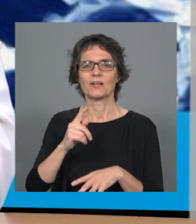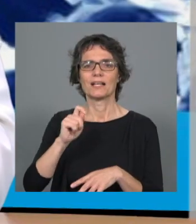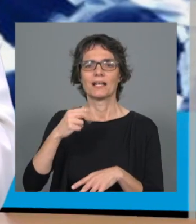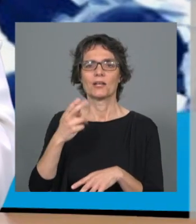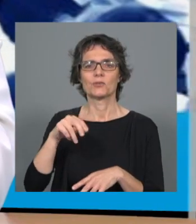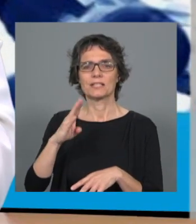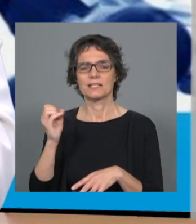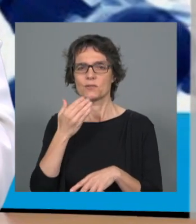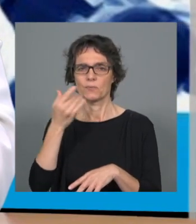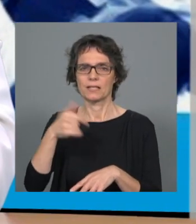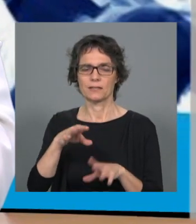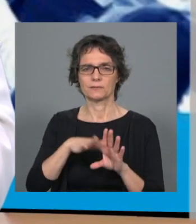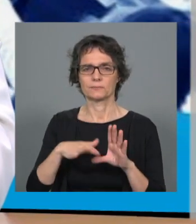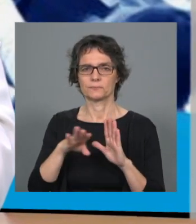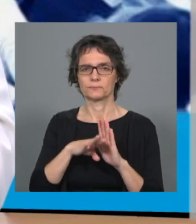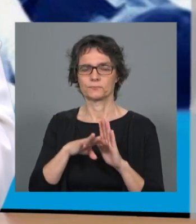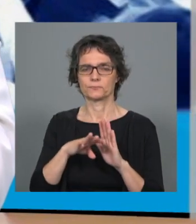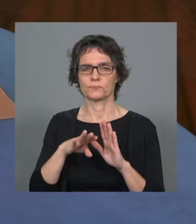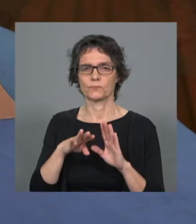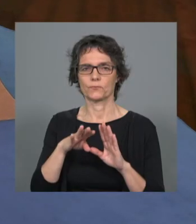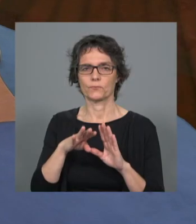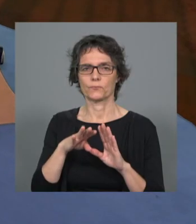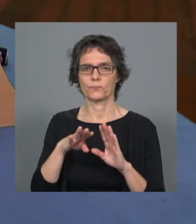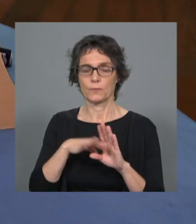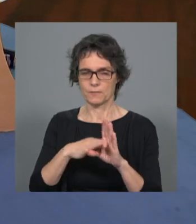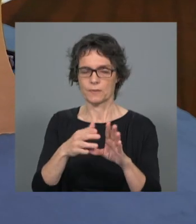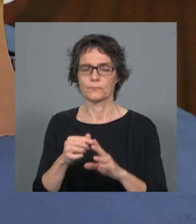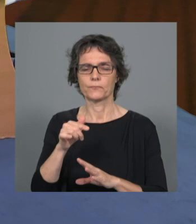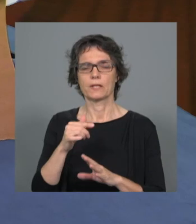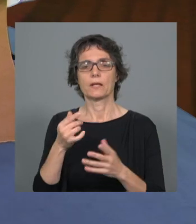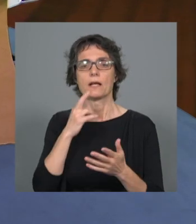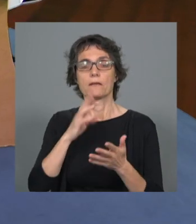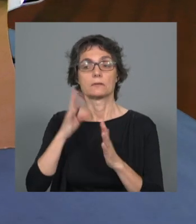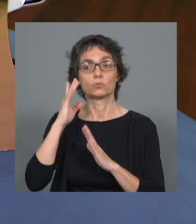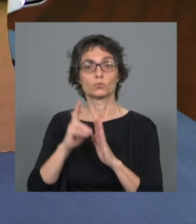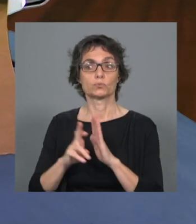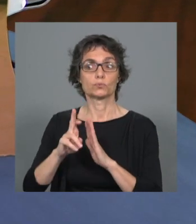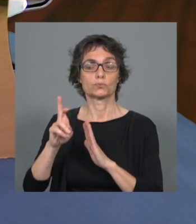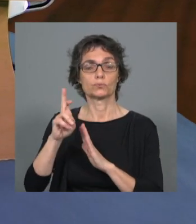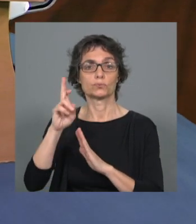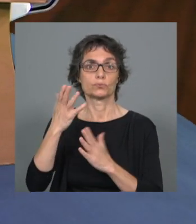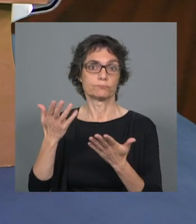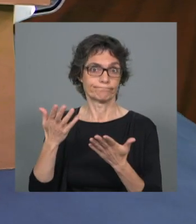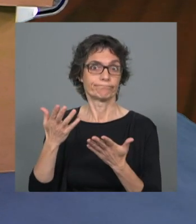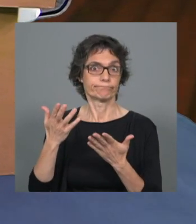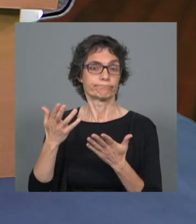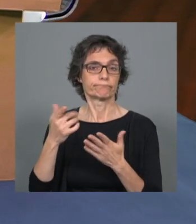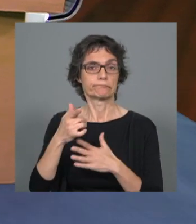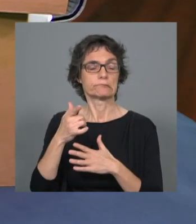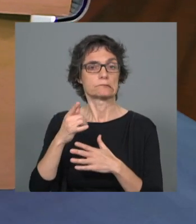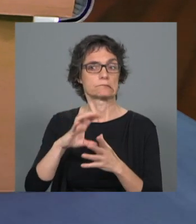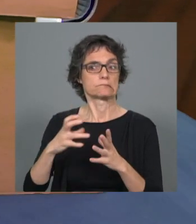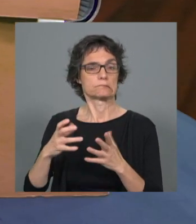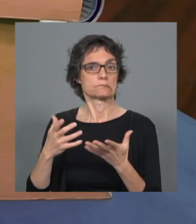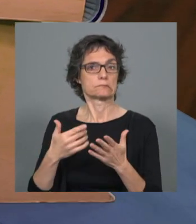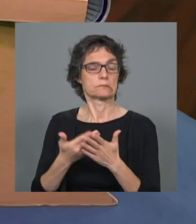connosco. Na verdade, os números subiram, estão a subir e vieram complicar tudo aquilo que